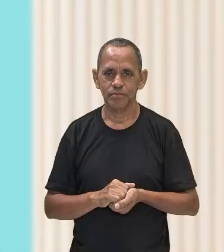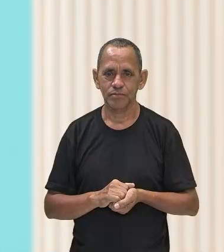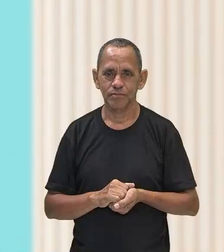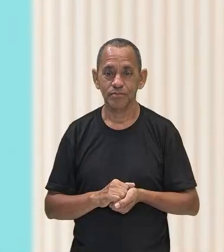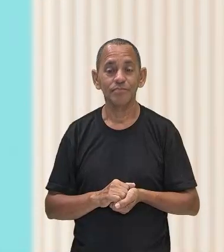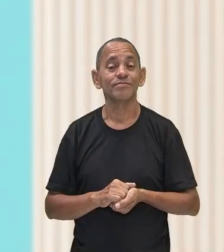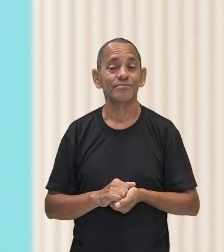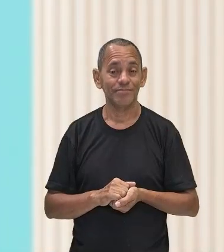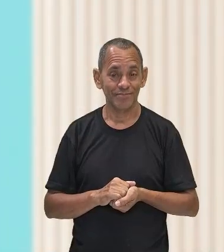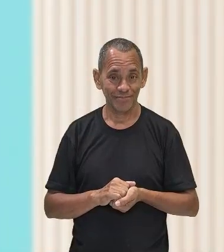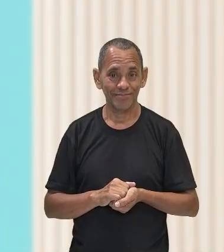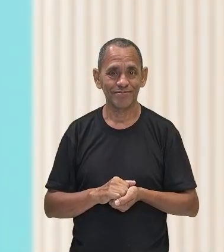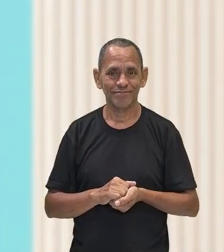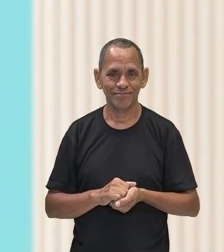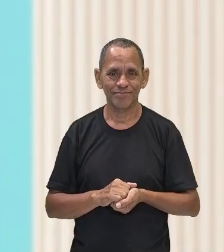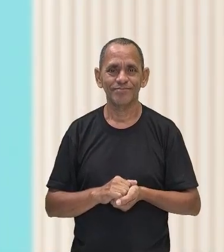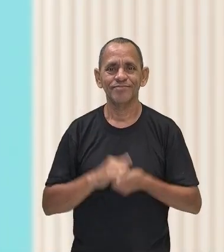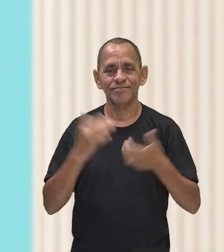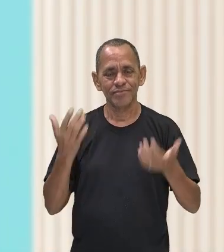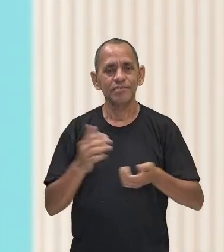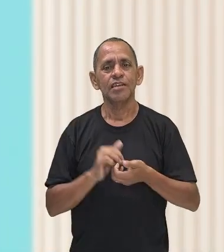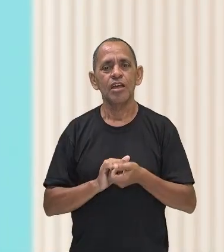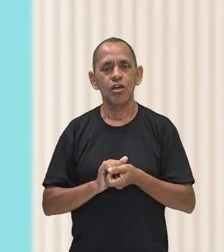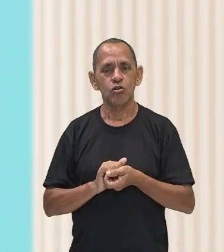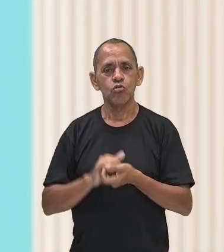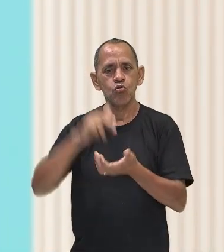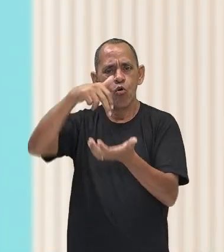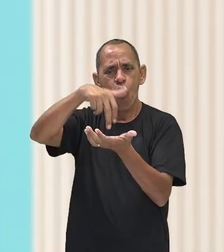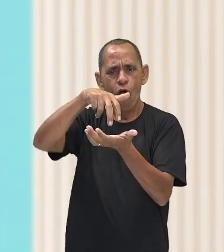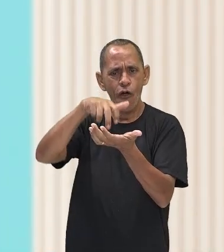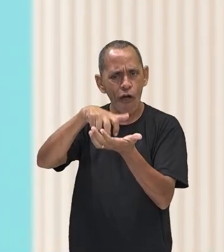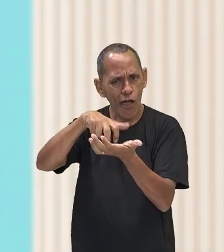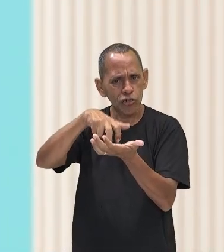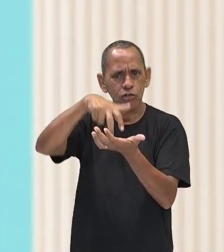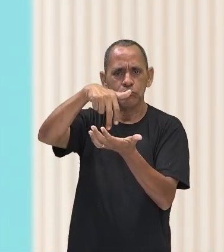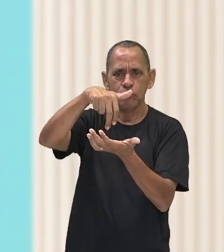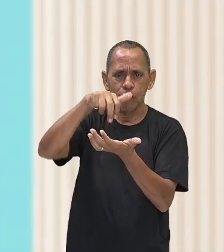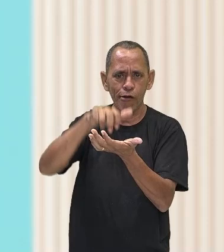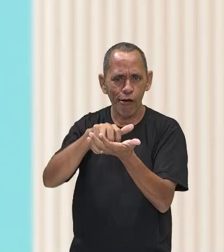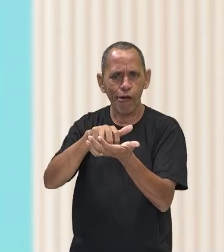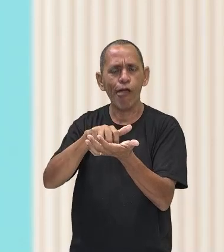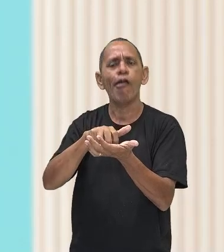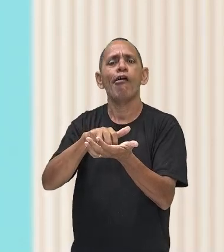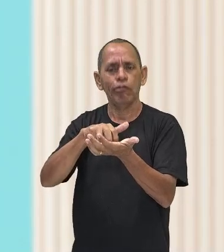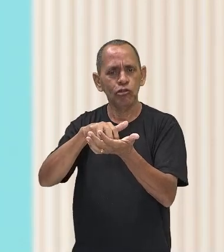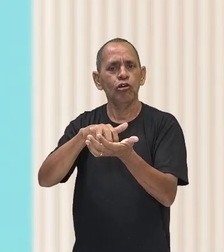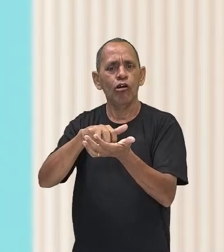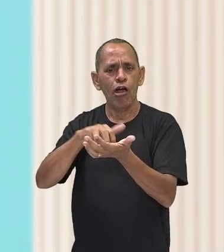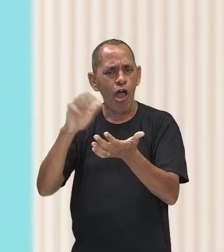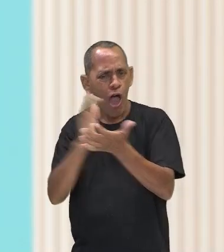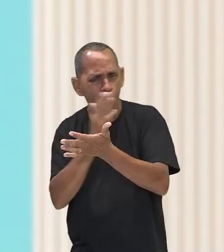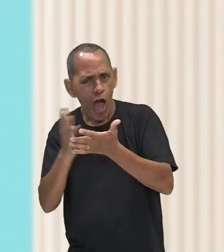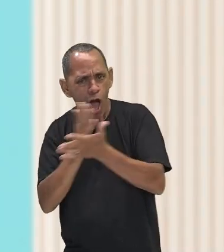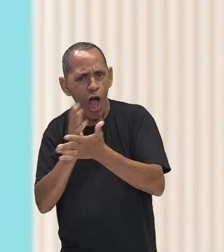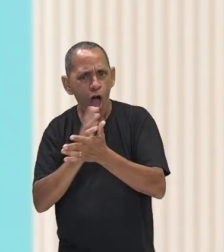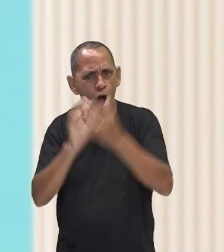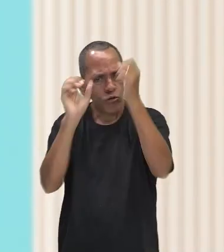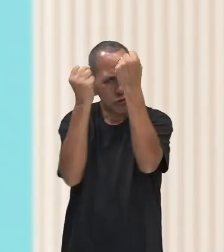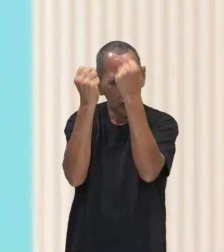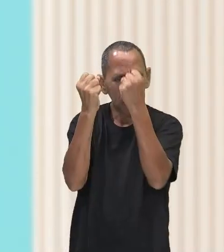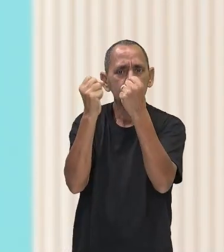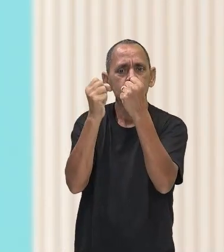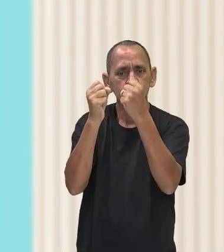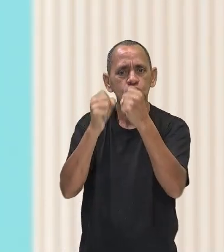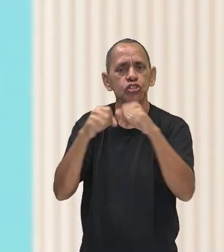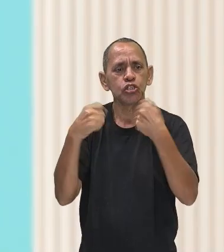muito bem então agachamento sumor stif são exercícios que eles trabalham muito posterior da coxa mas não vão